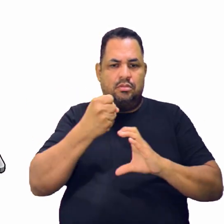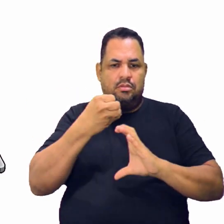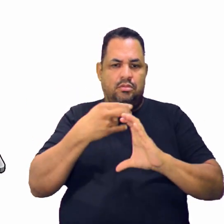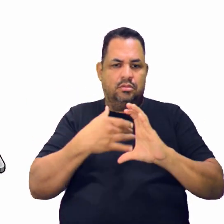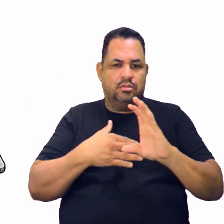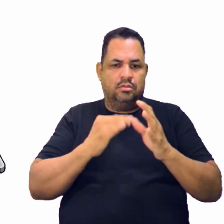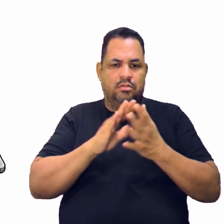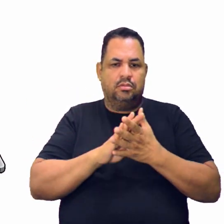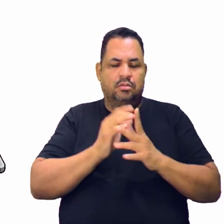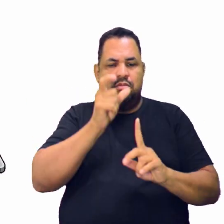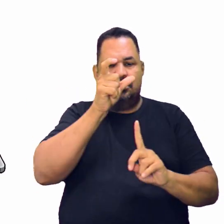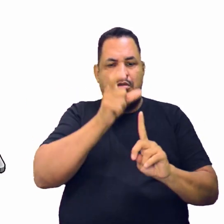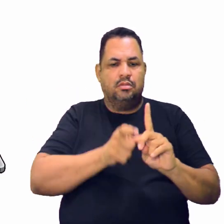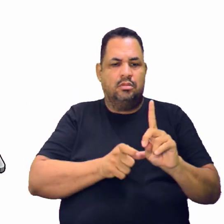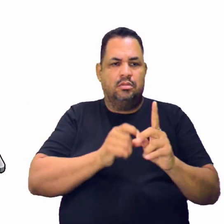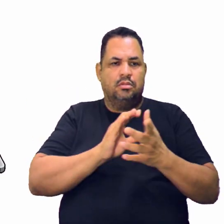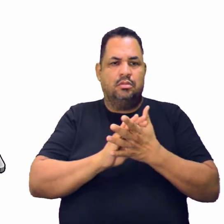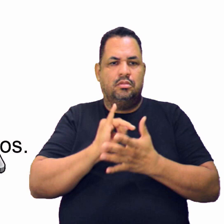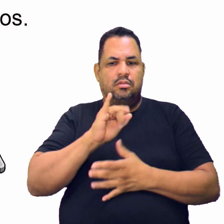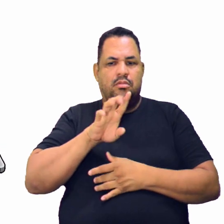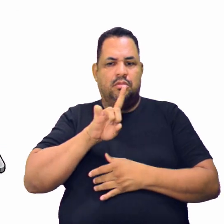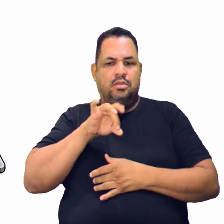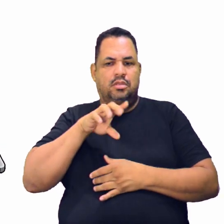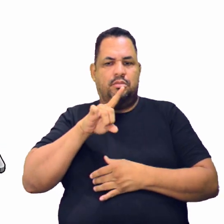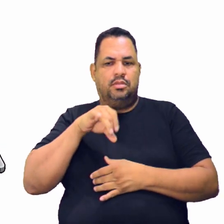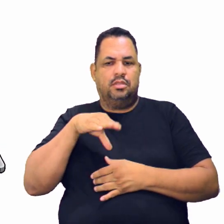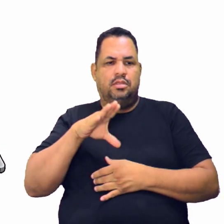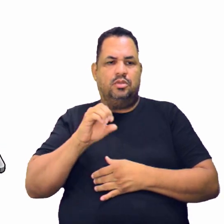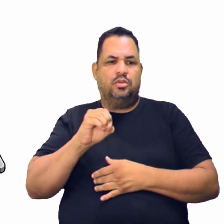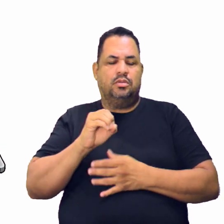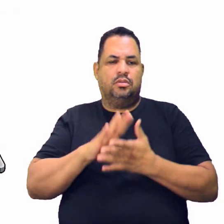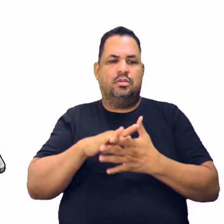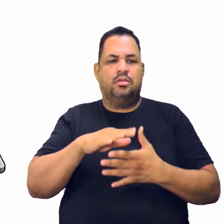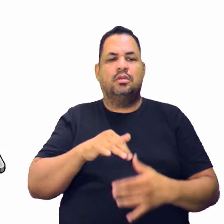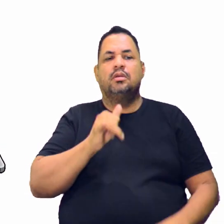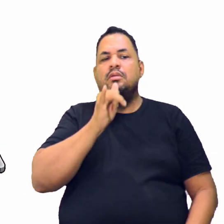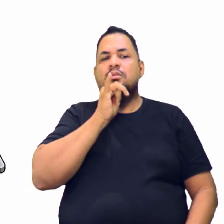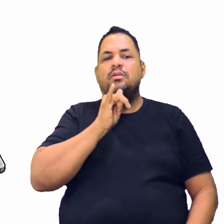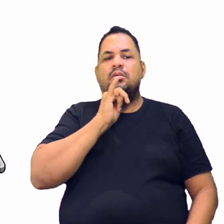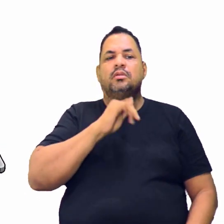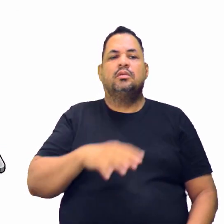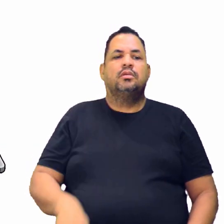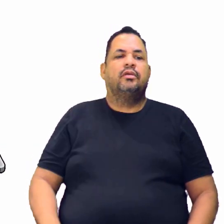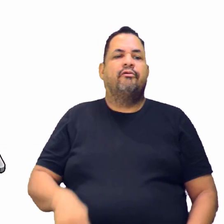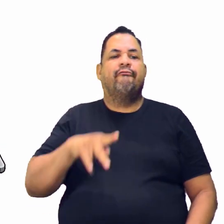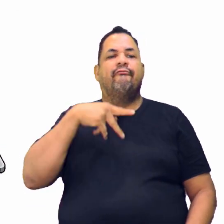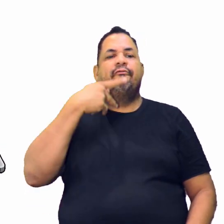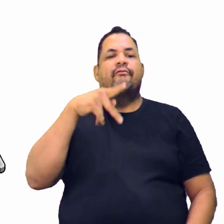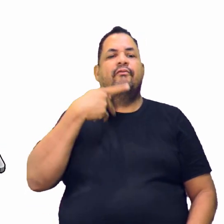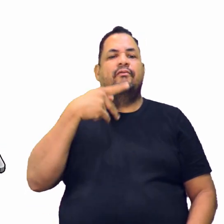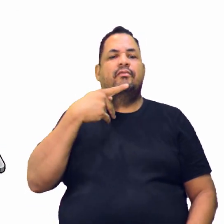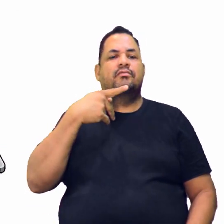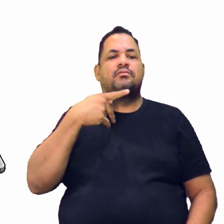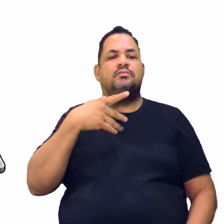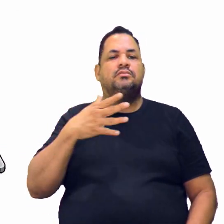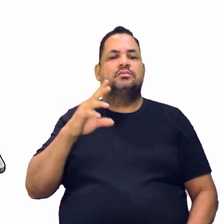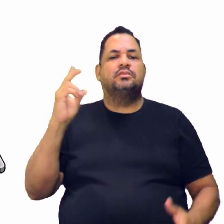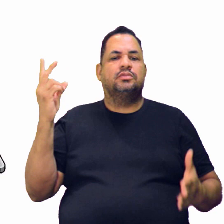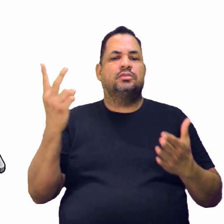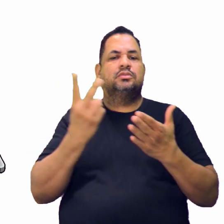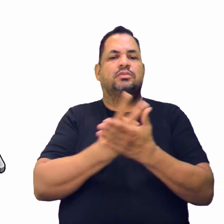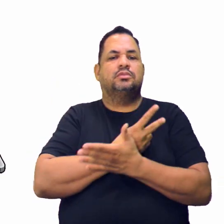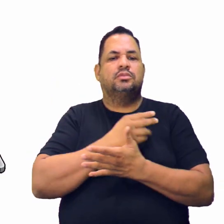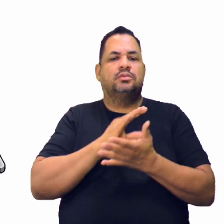de sujeito indeterminado. Olha aqui, ó, o exemplo para vocês. Fala-se muito